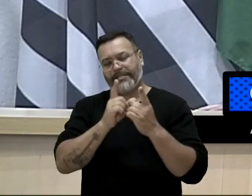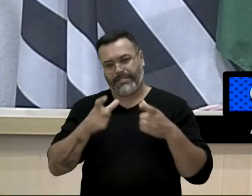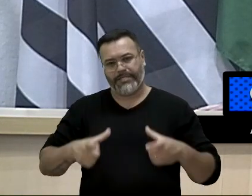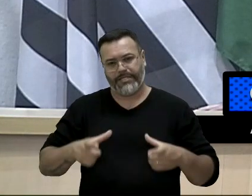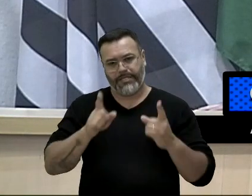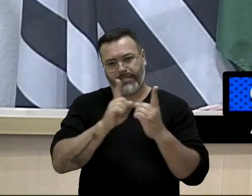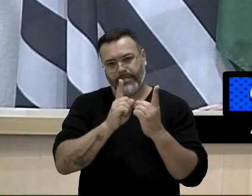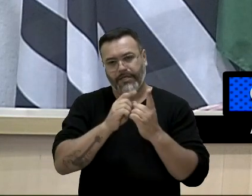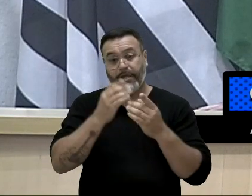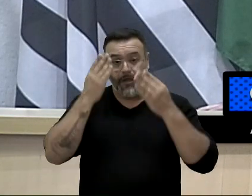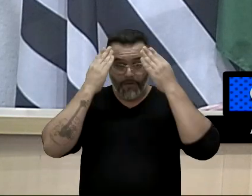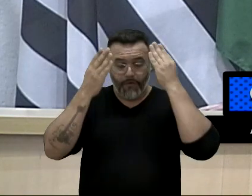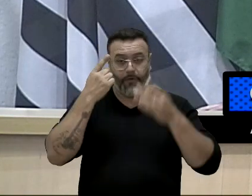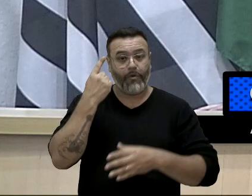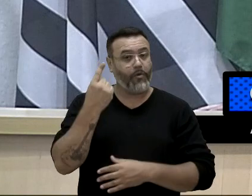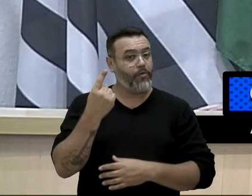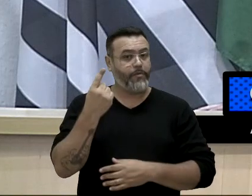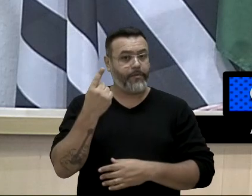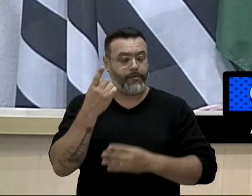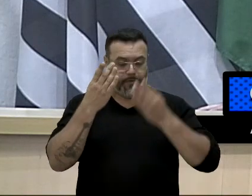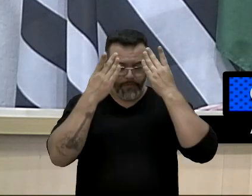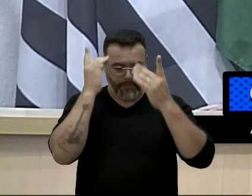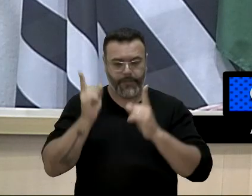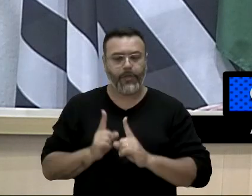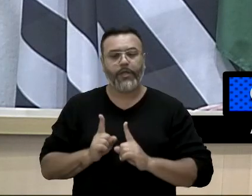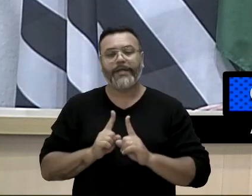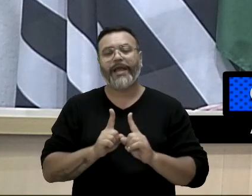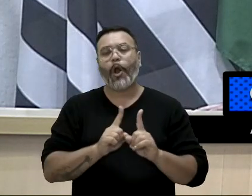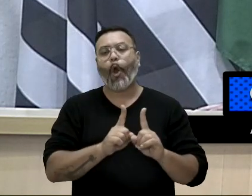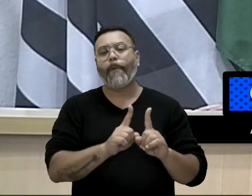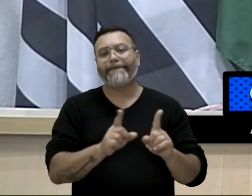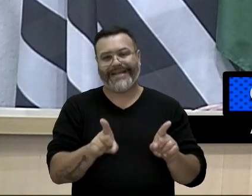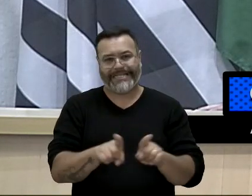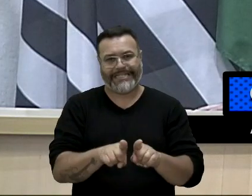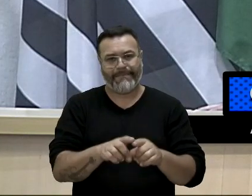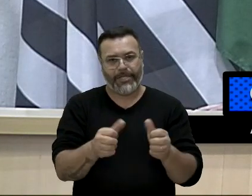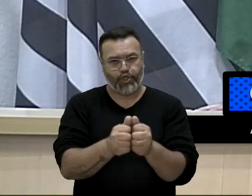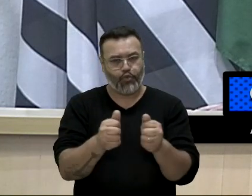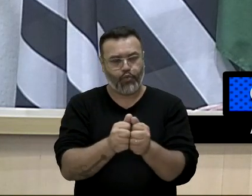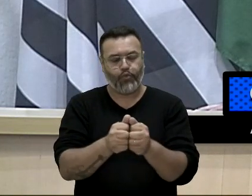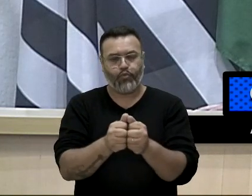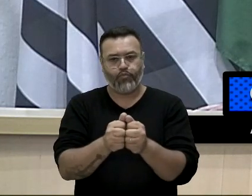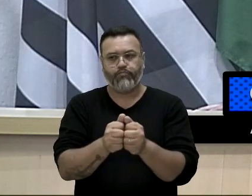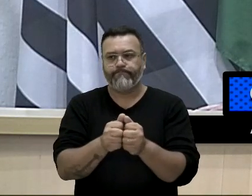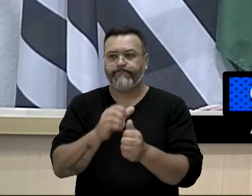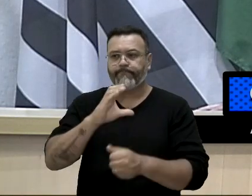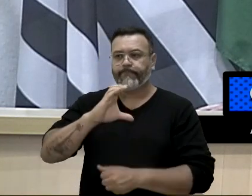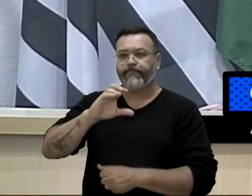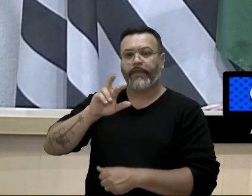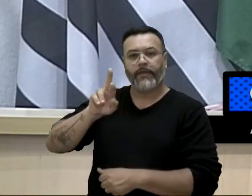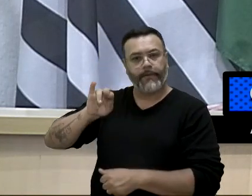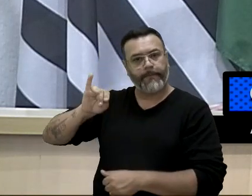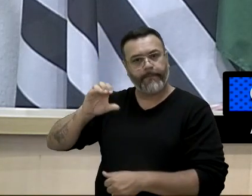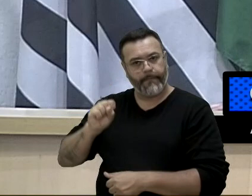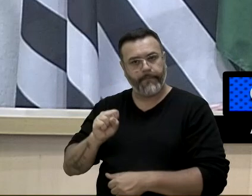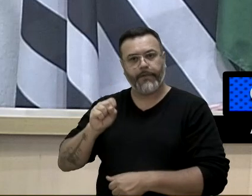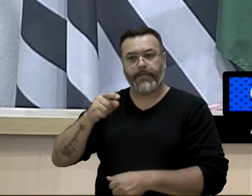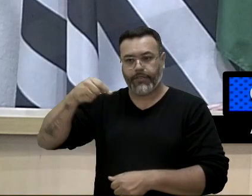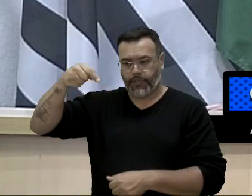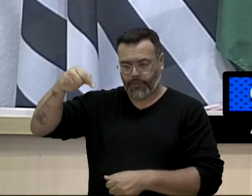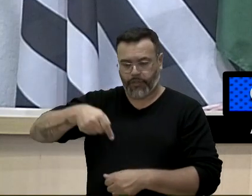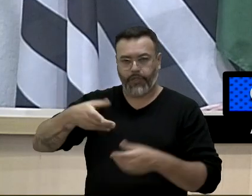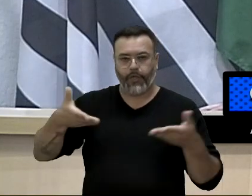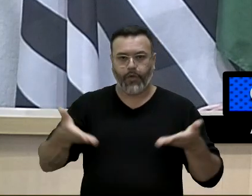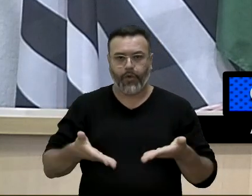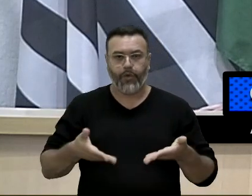temos uma psicóloga que nos acompanha. Então, a Cris está aqui hoje, mas também tem a